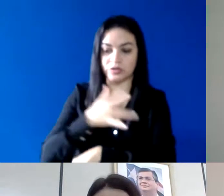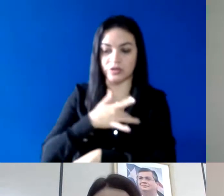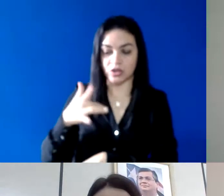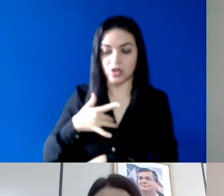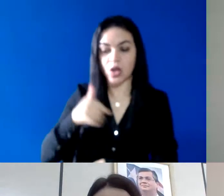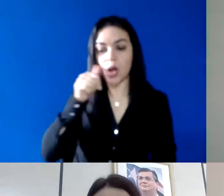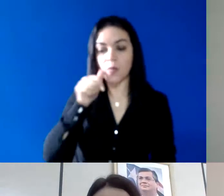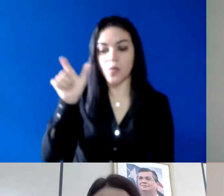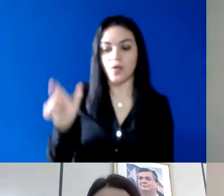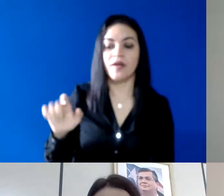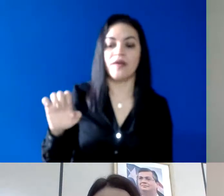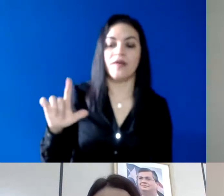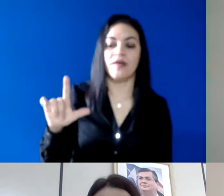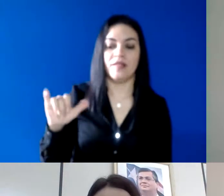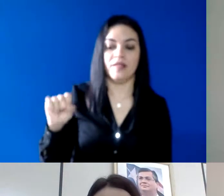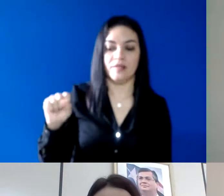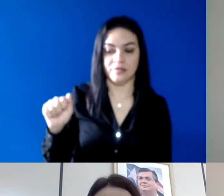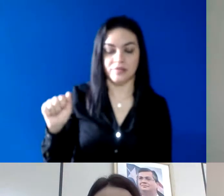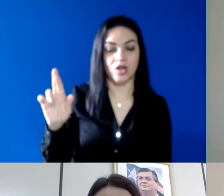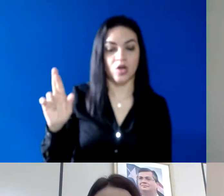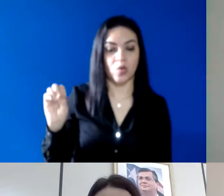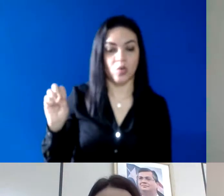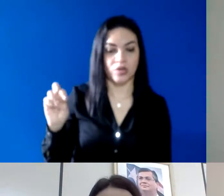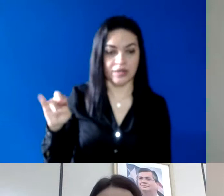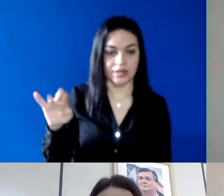senhora Elisa Rodrigues.